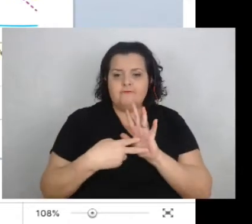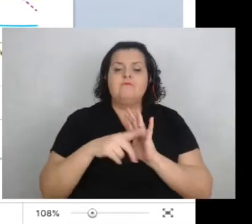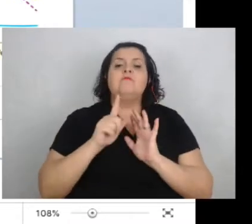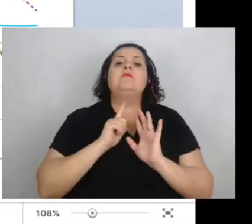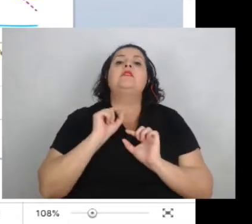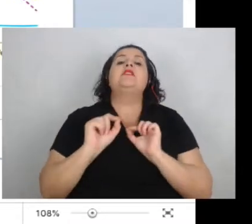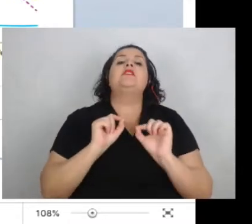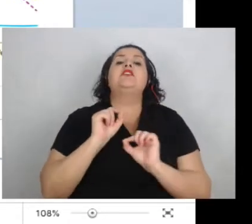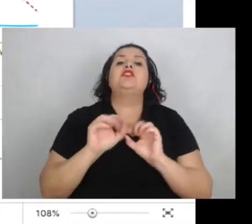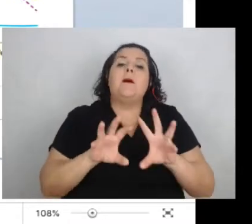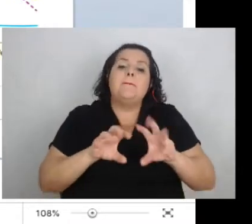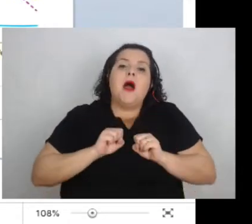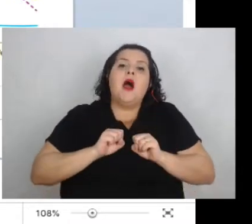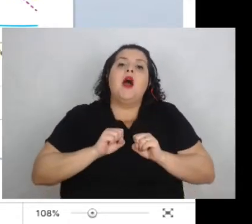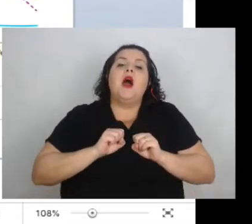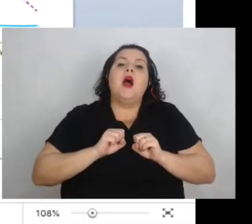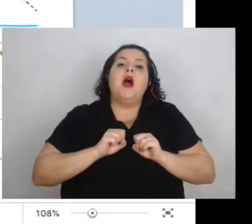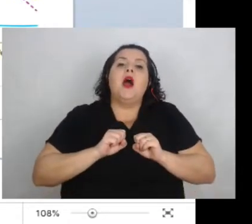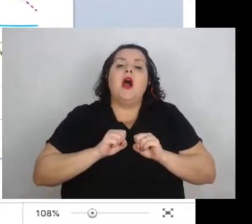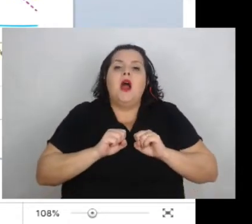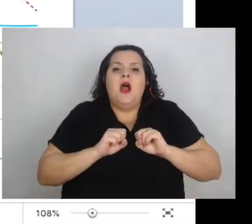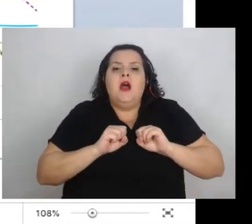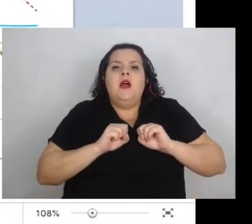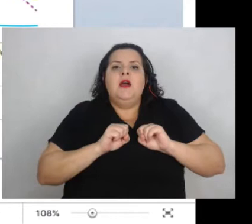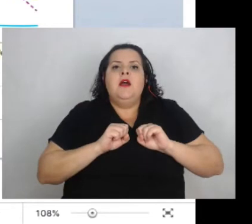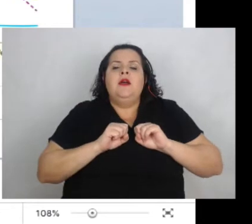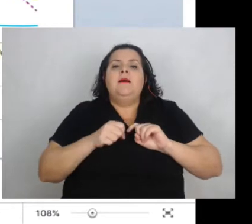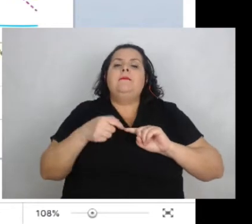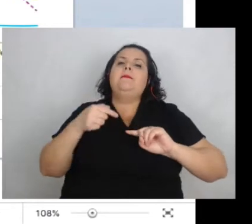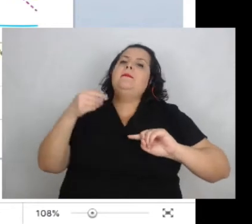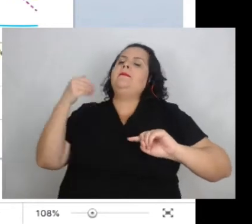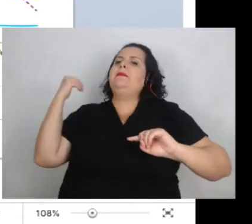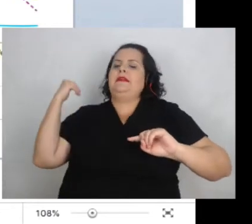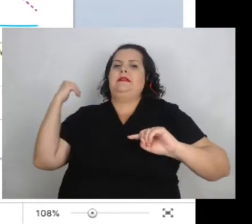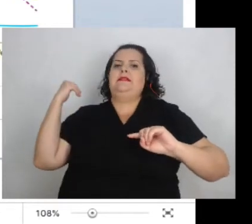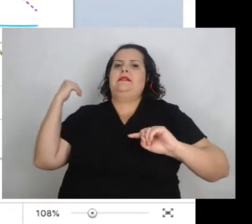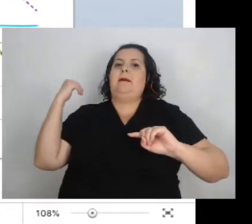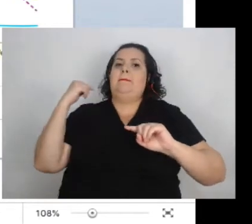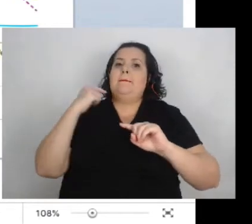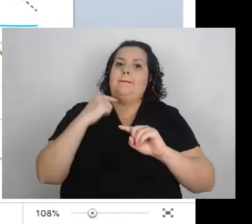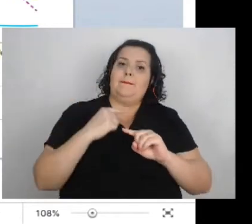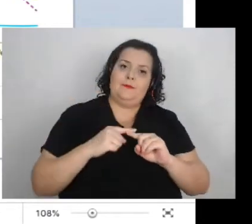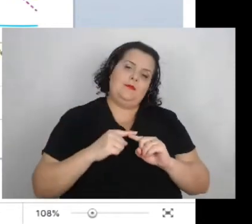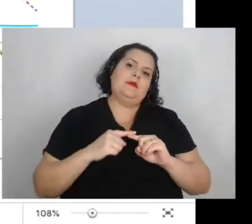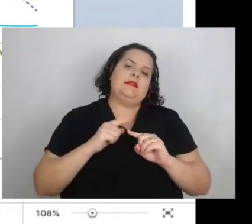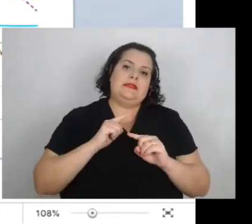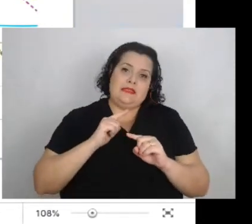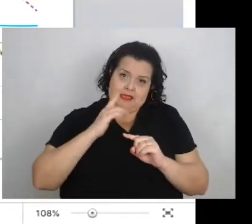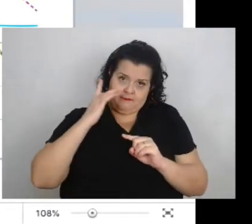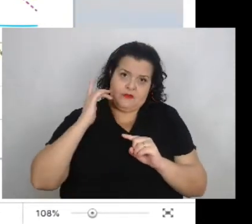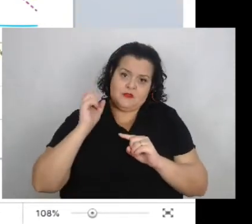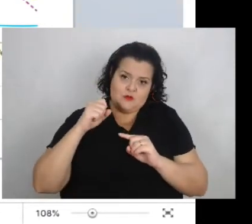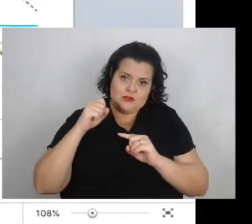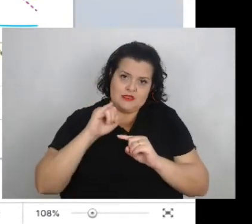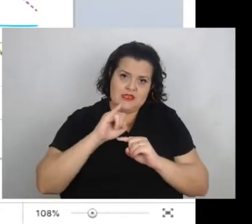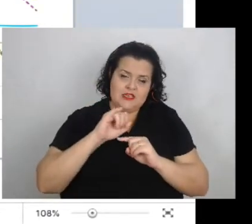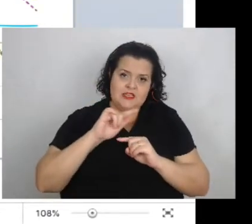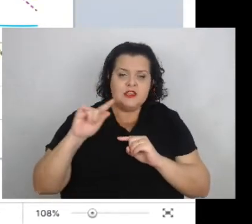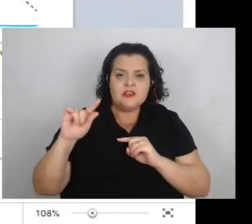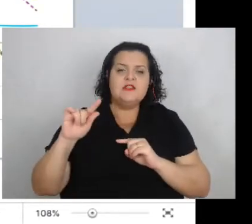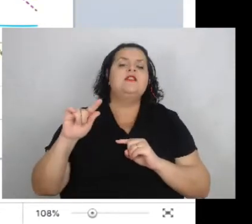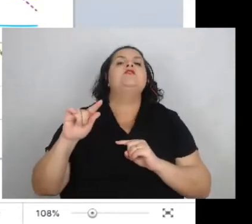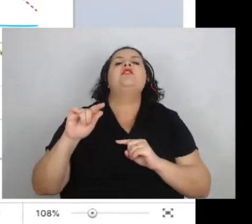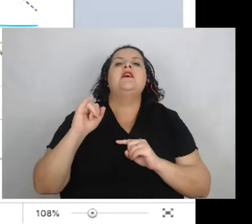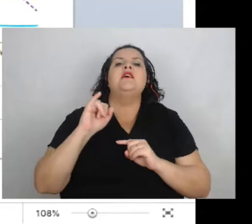infecção pregressa e não uma infecção atual. Porque vejam que alguns pacientes têm IgM e IgG na terceira,